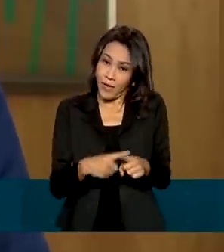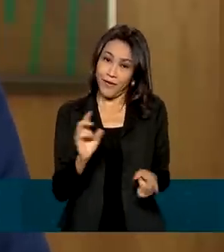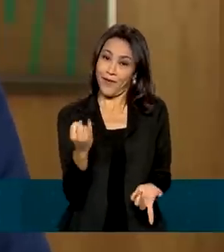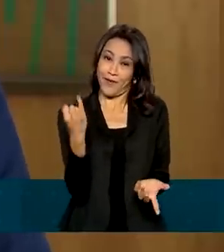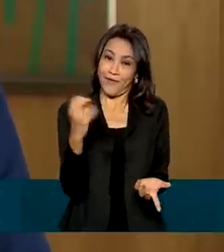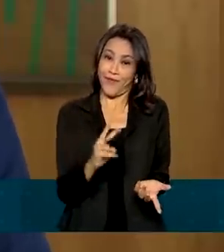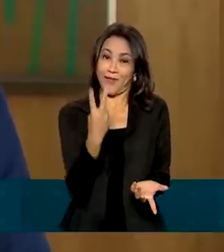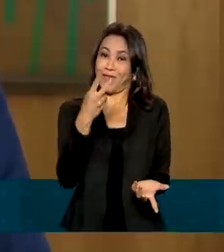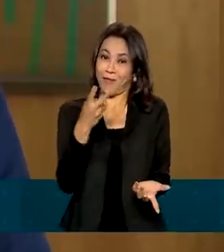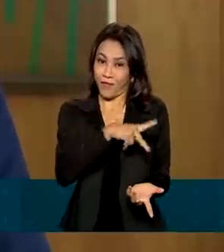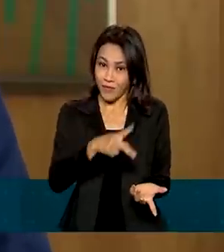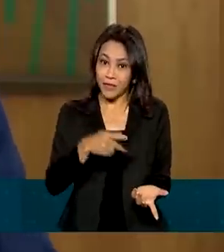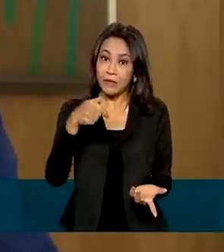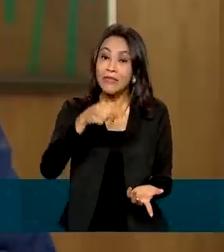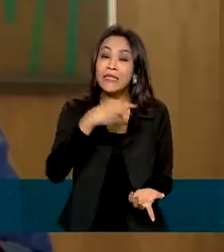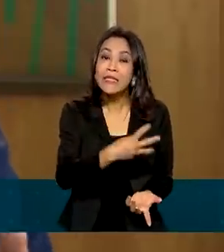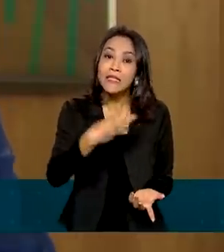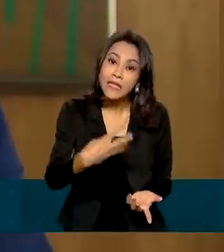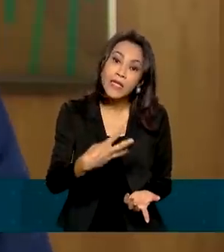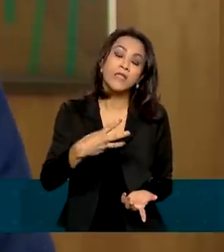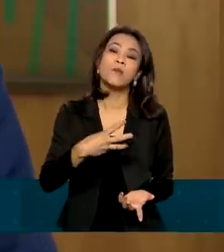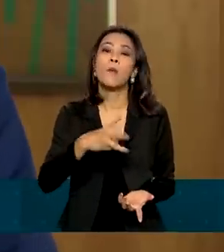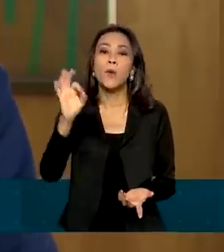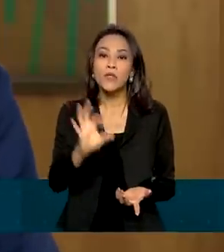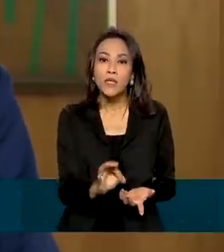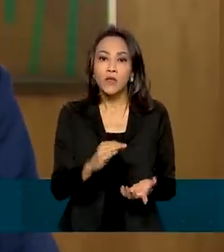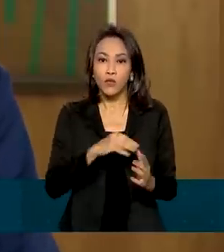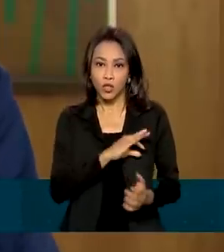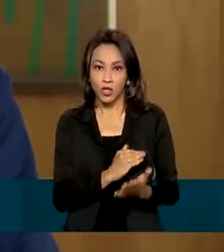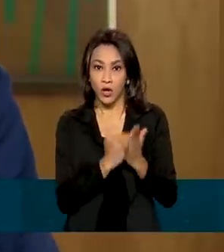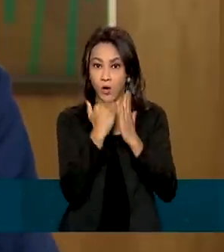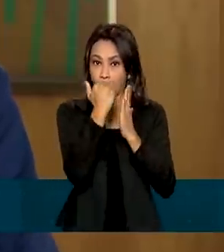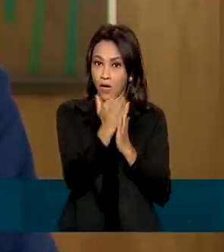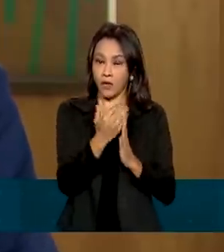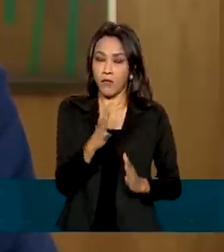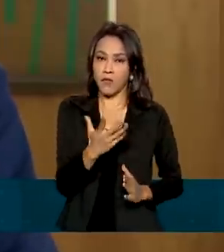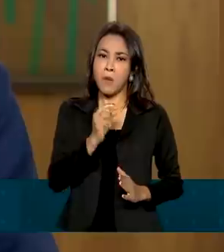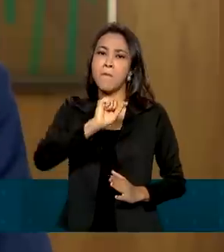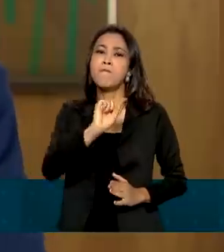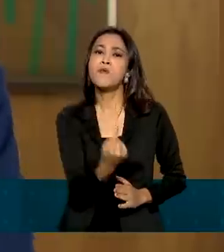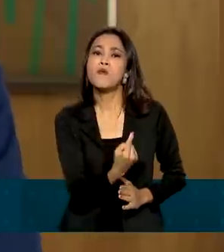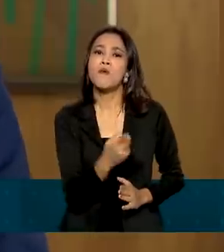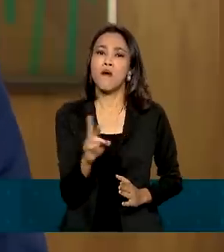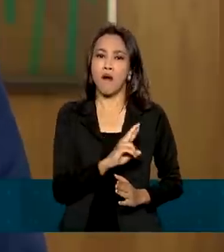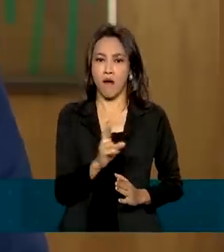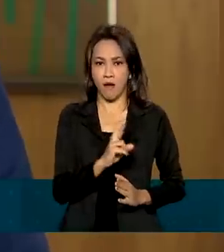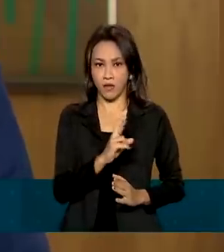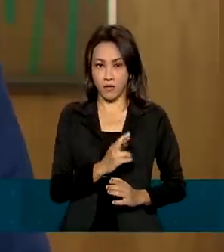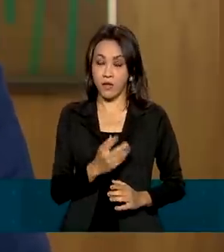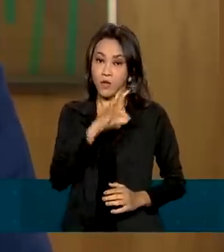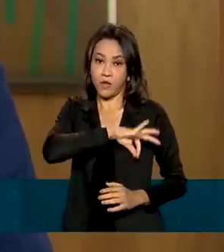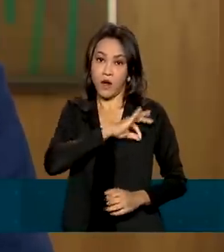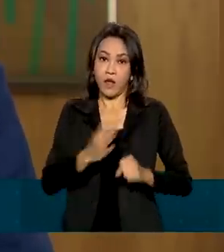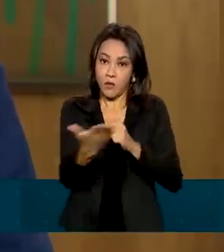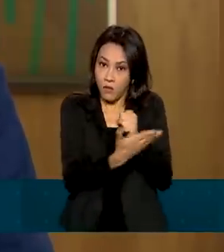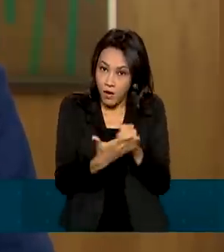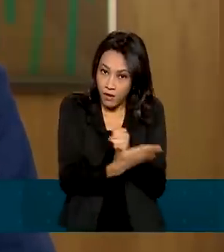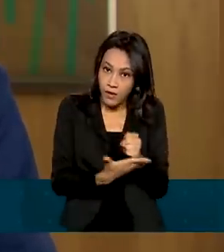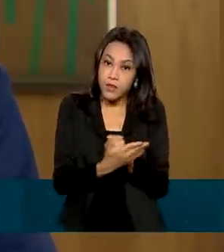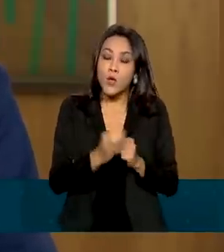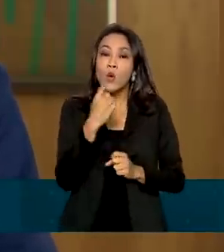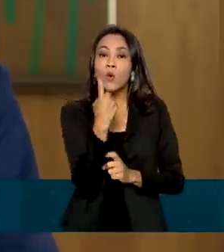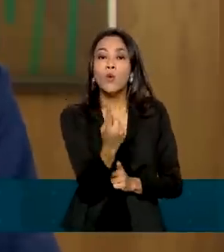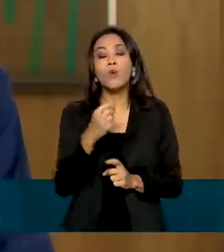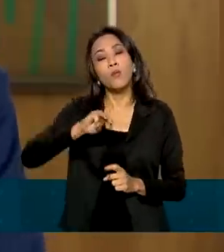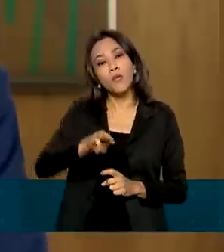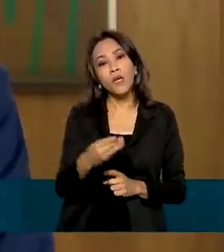esse 33% de reajuste corresponde a um aumento de aproximadamente R$1.000 no piso do professor. São 1 milhão e